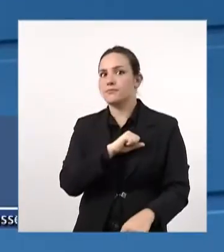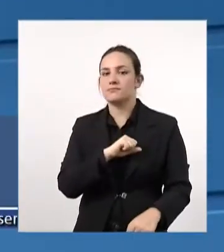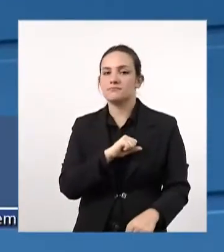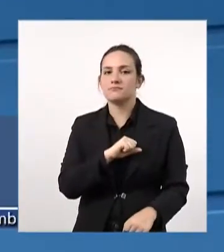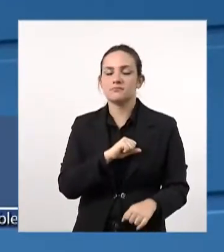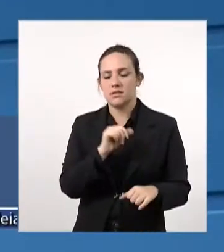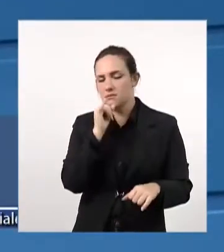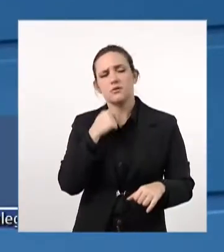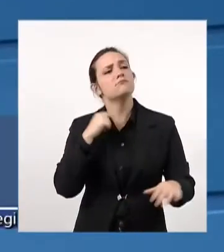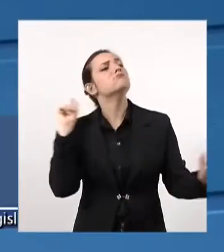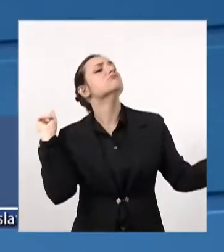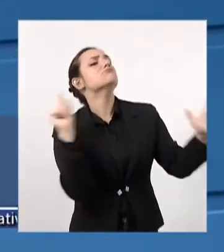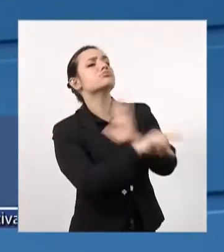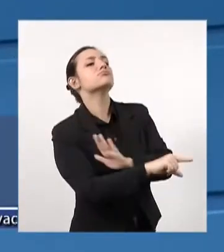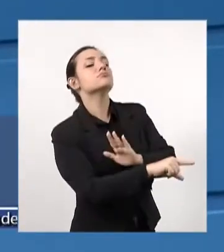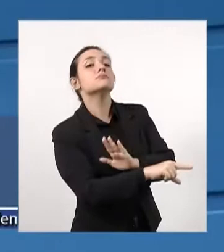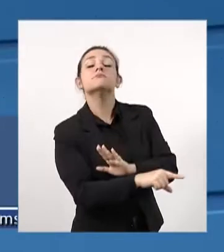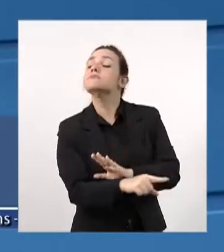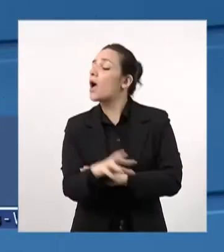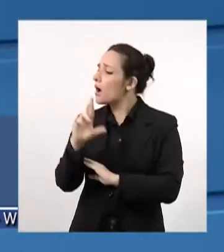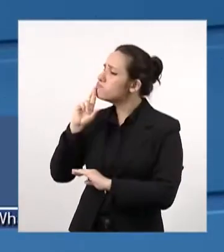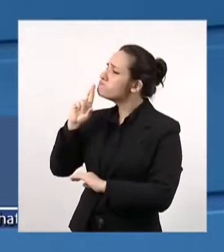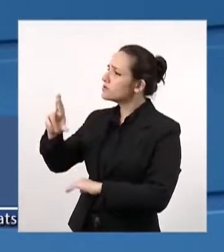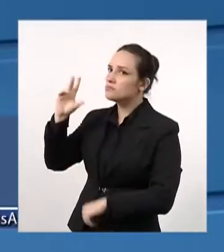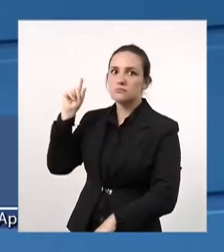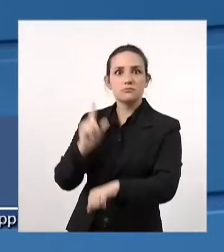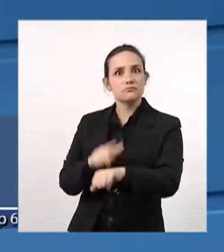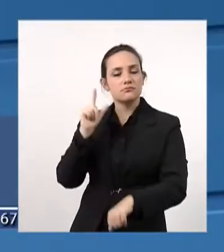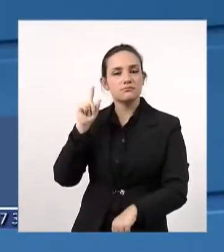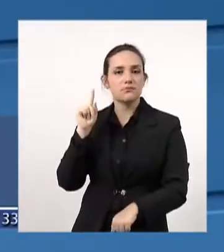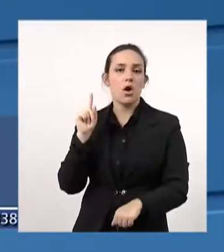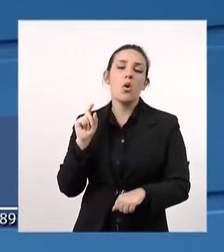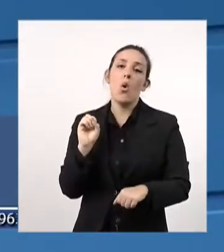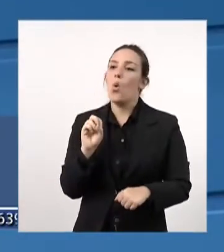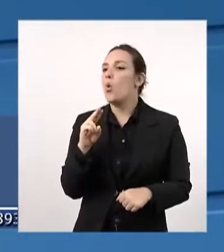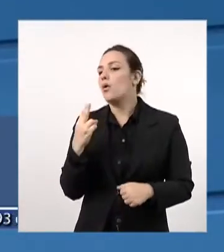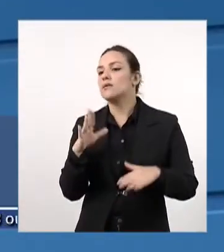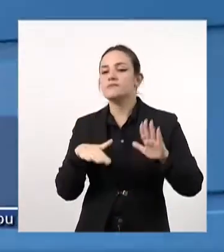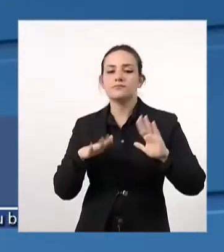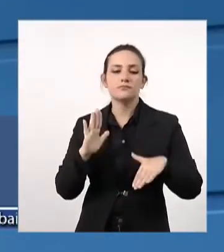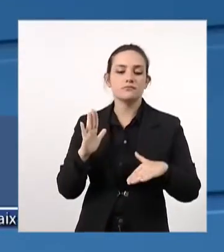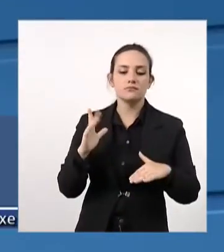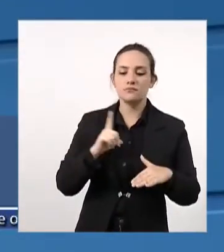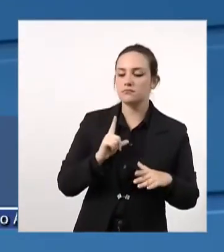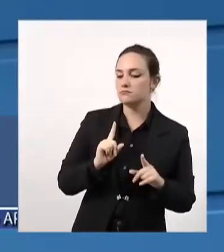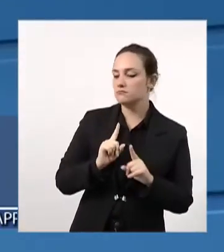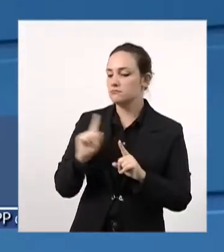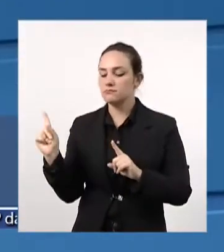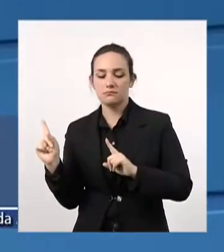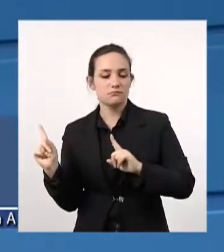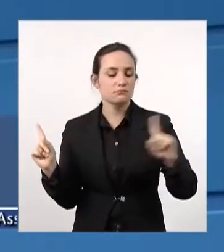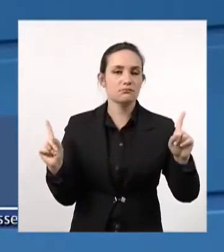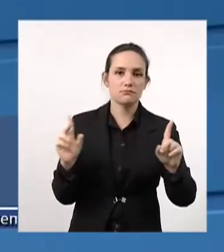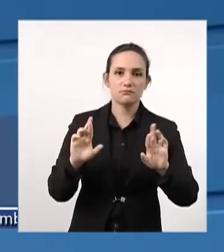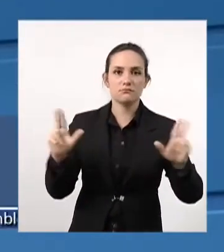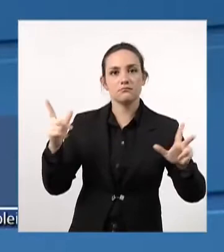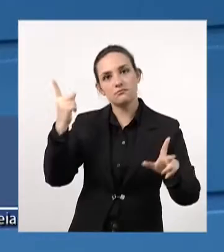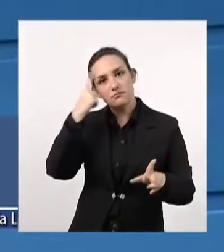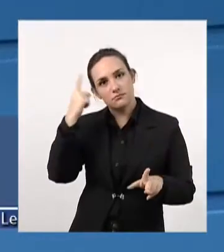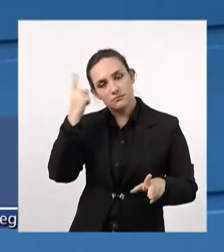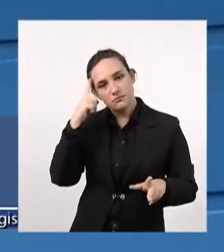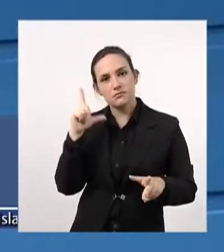que a gente estava questionando ou fazendo aqui o contraponto, né, em relação a